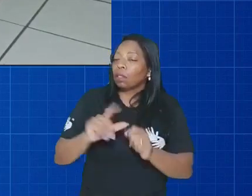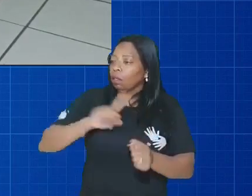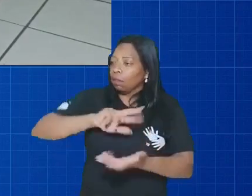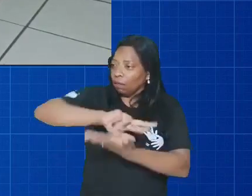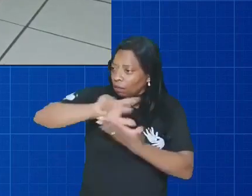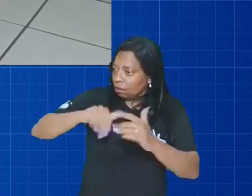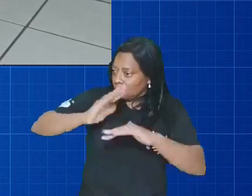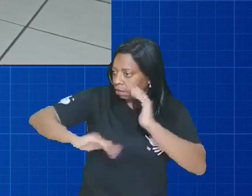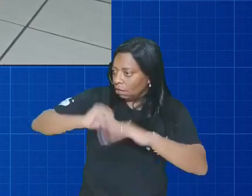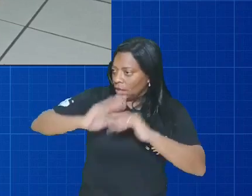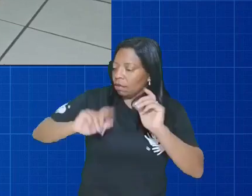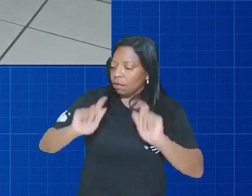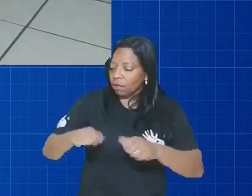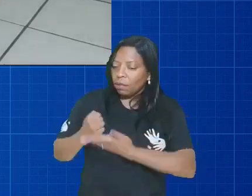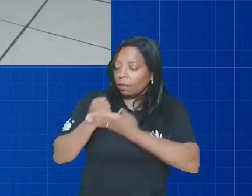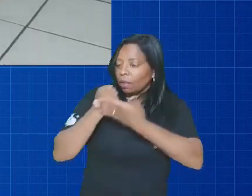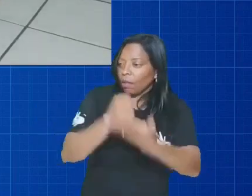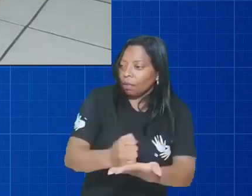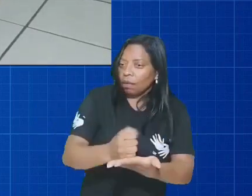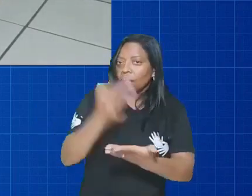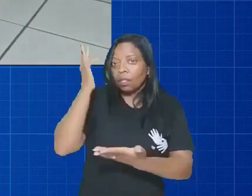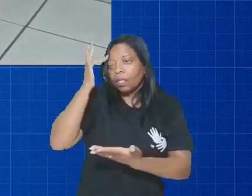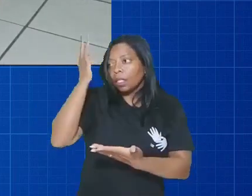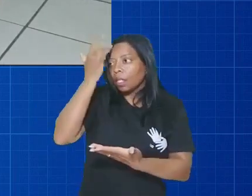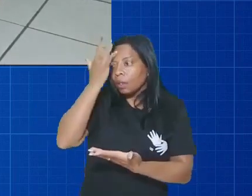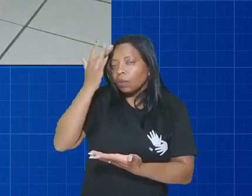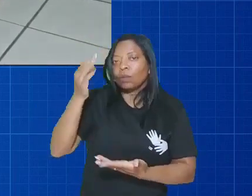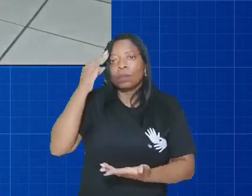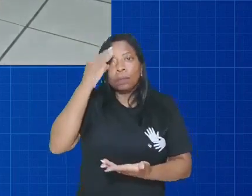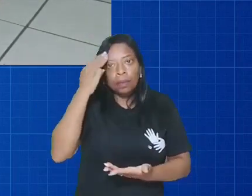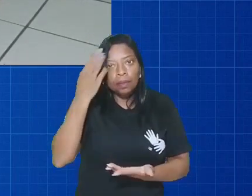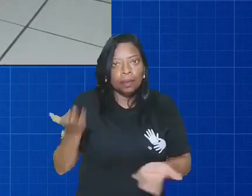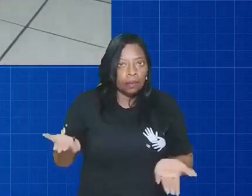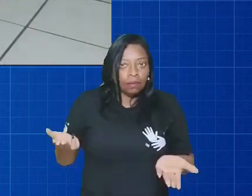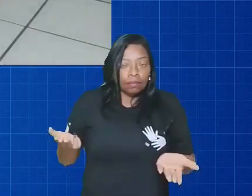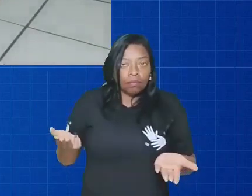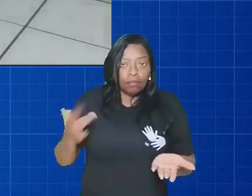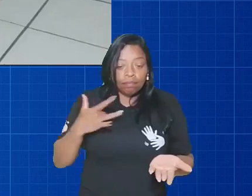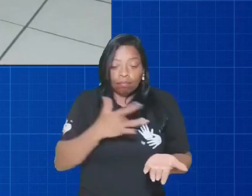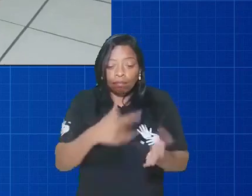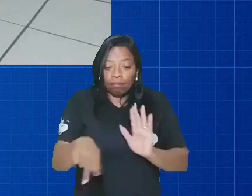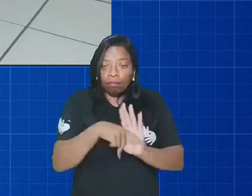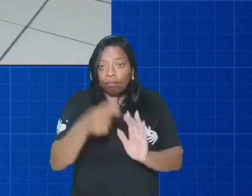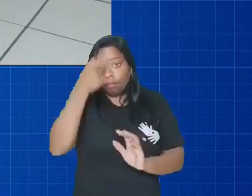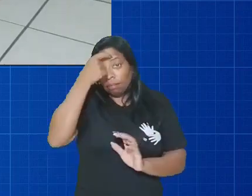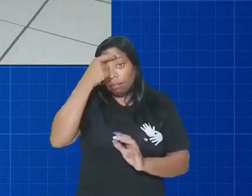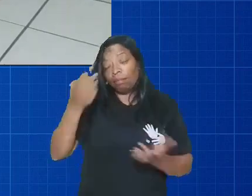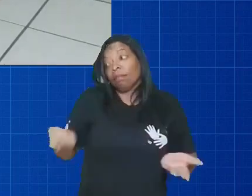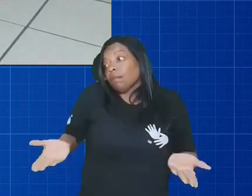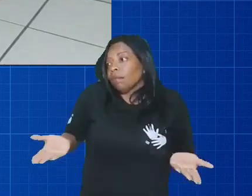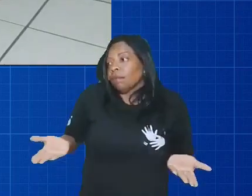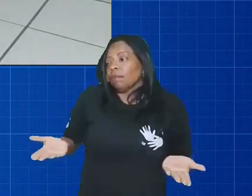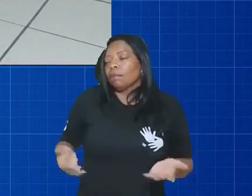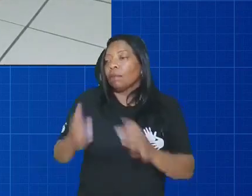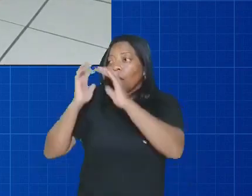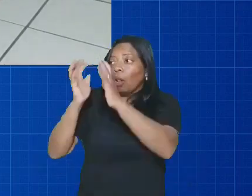questão da saúde mental, né, e nos desafios que a gente enfrenta da saúde mental? A gente tem muitas formas